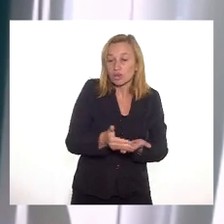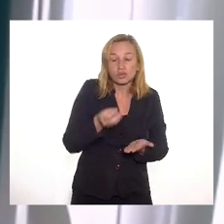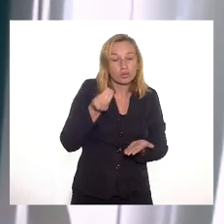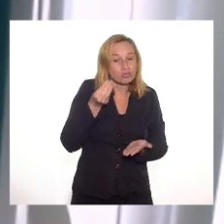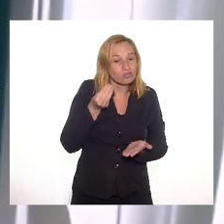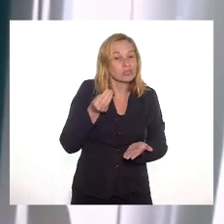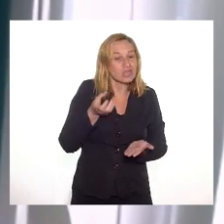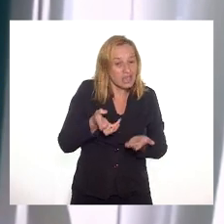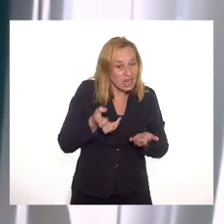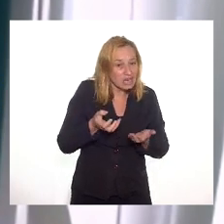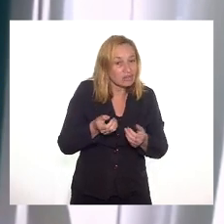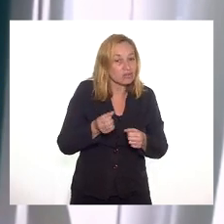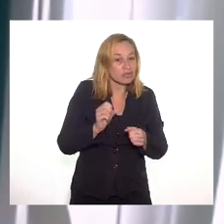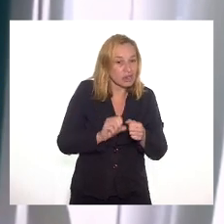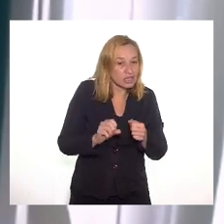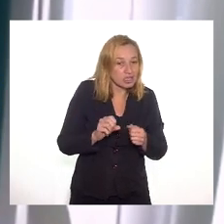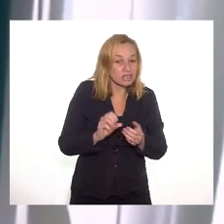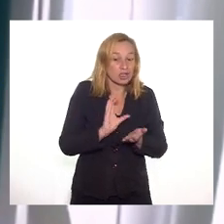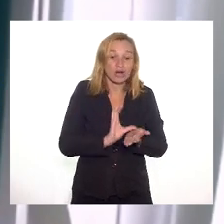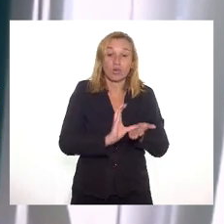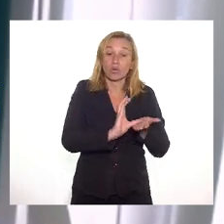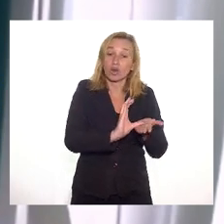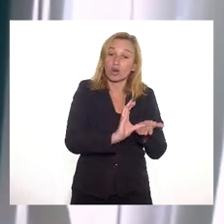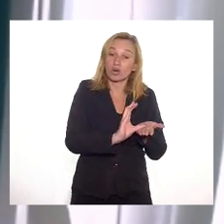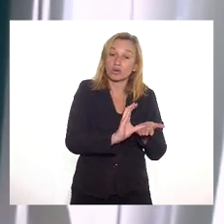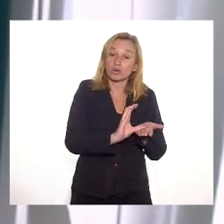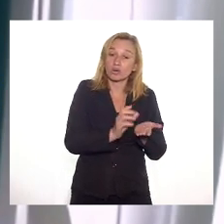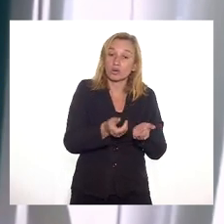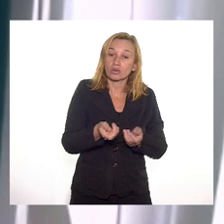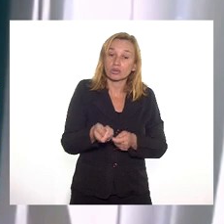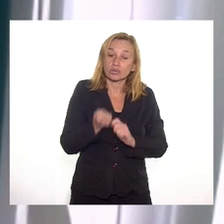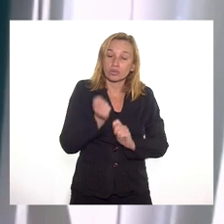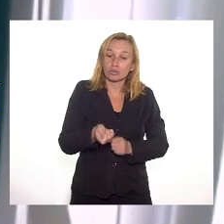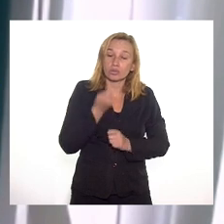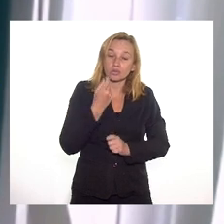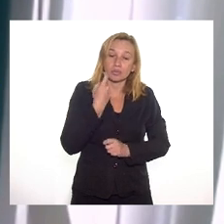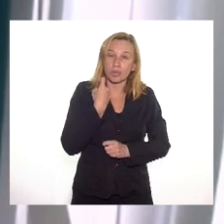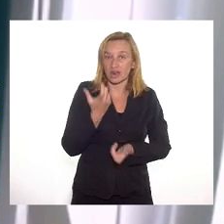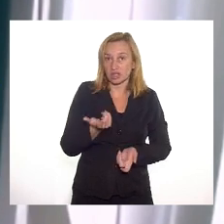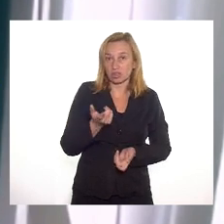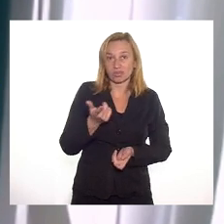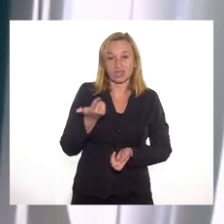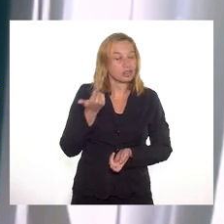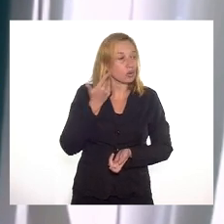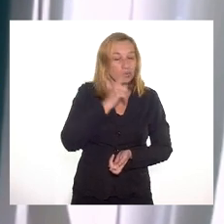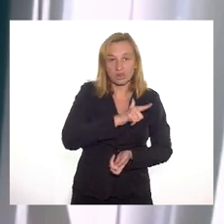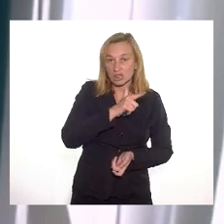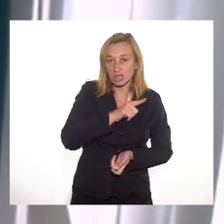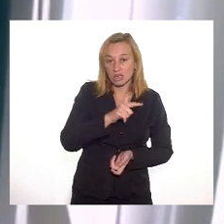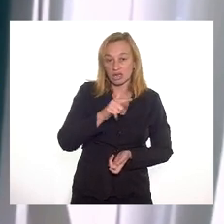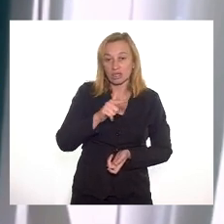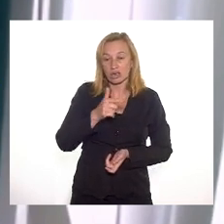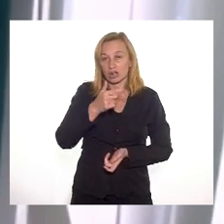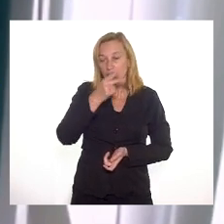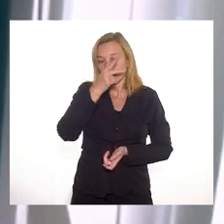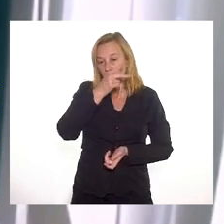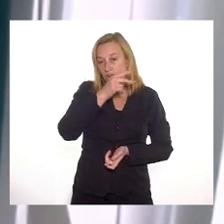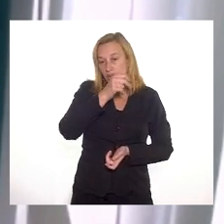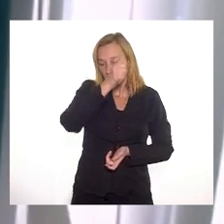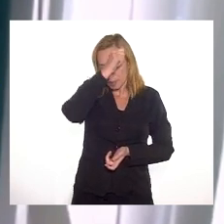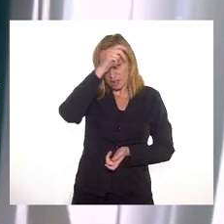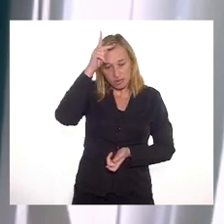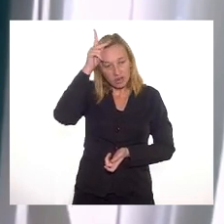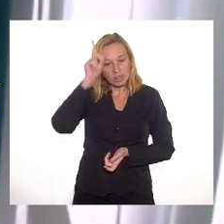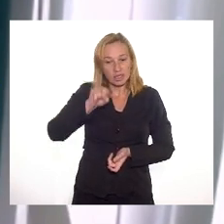fazer isso com recursos oriundos do pescado, quando era prefeito. Não conseguiu, depois virou governador e implantou